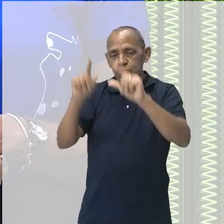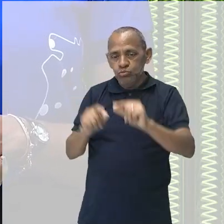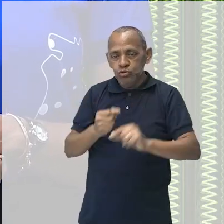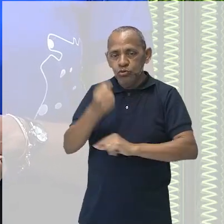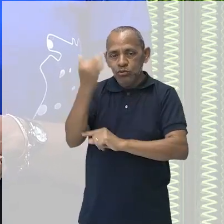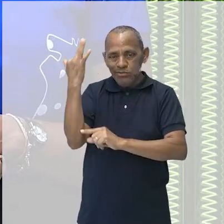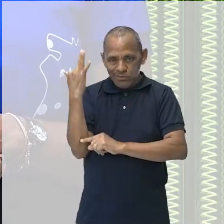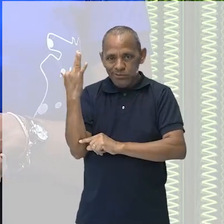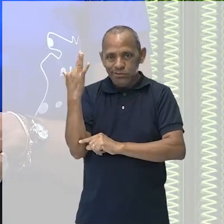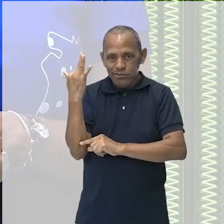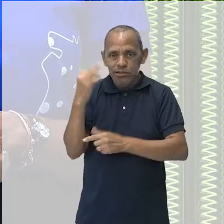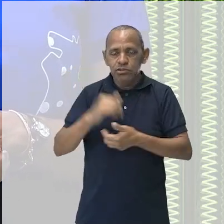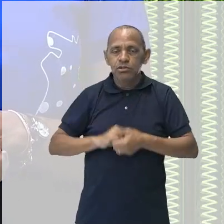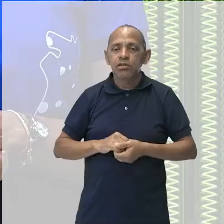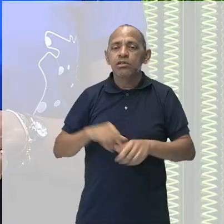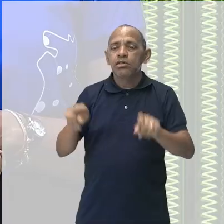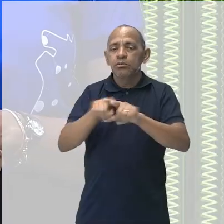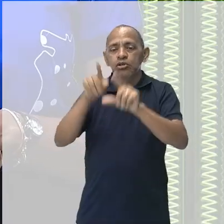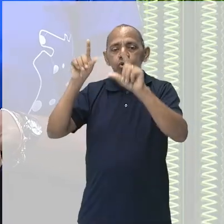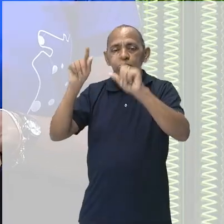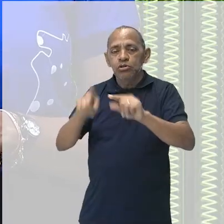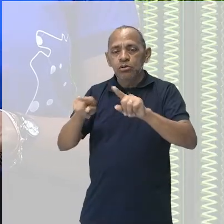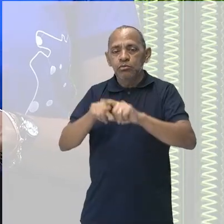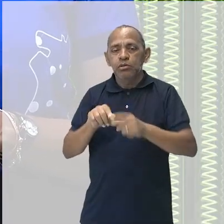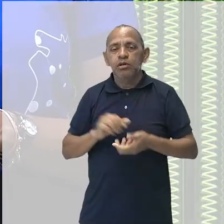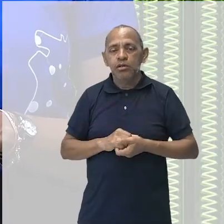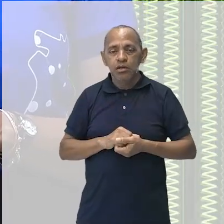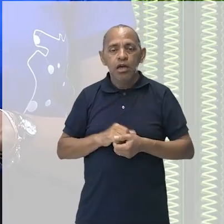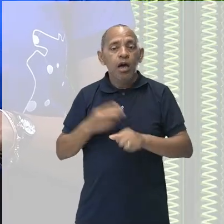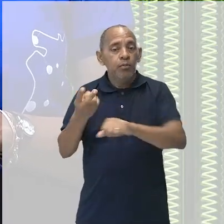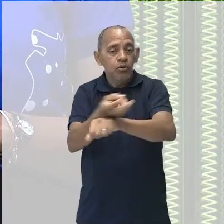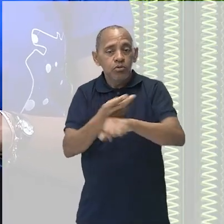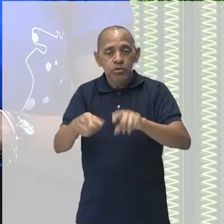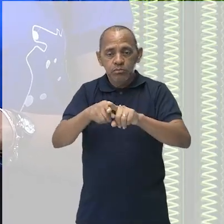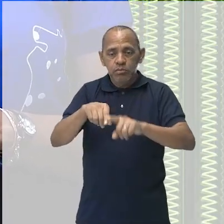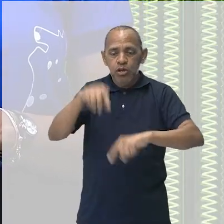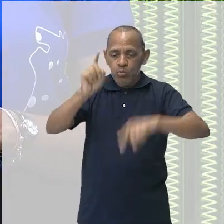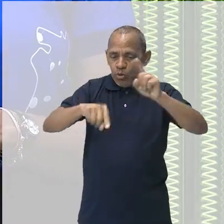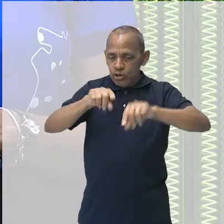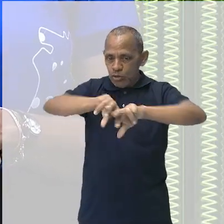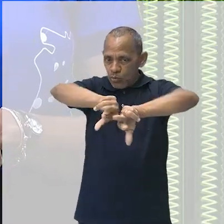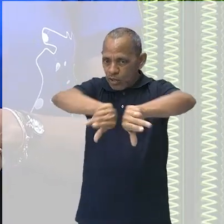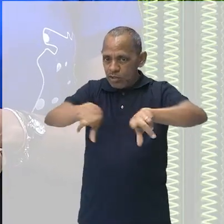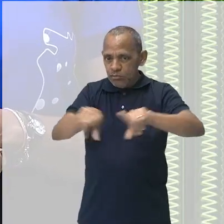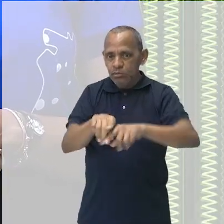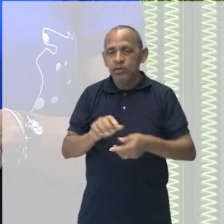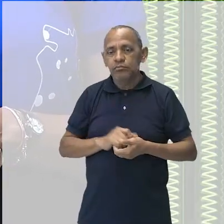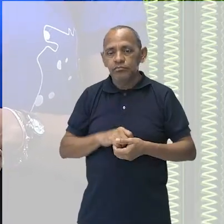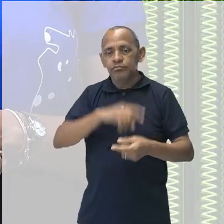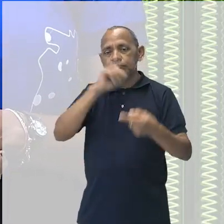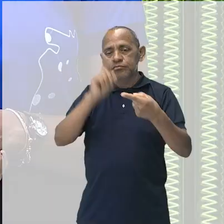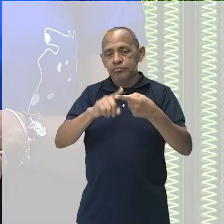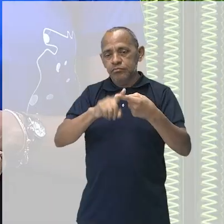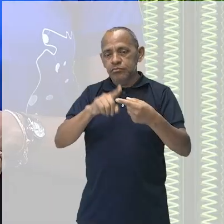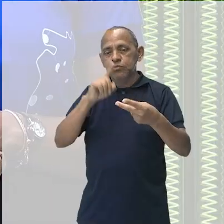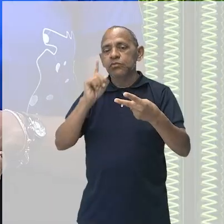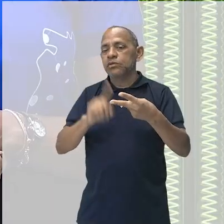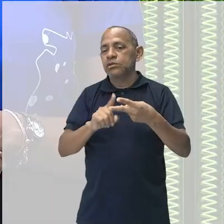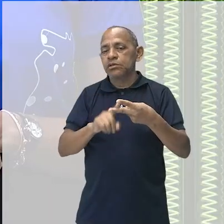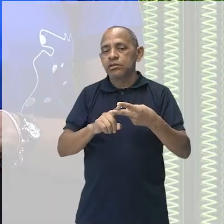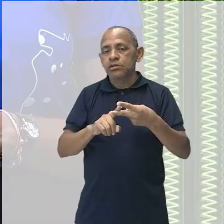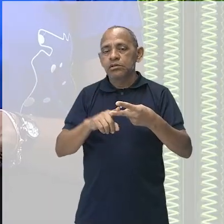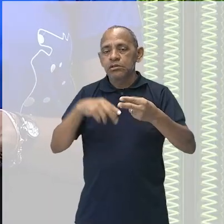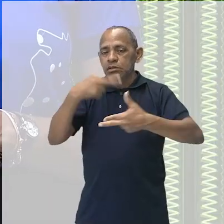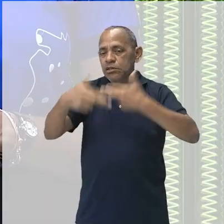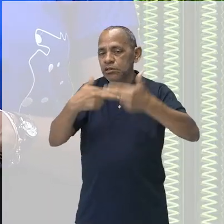e diminuir a demanda por matérias-primas no setor primário. Já no setor secundário, a reciclagem